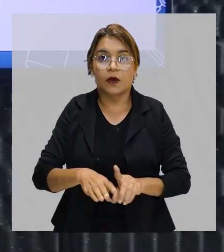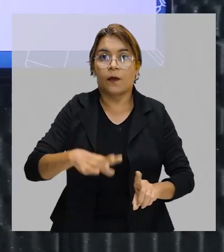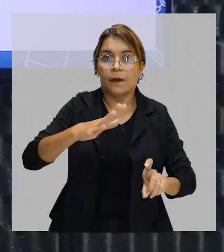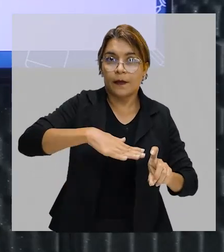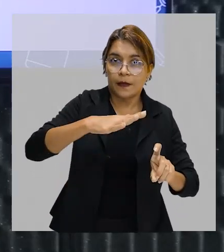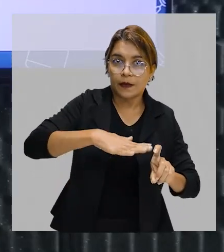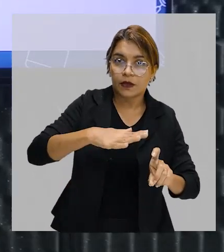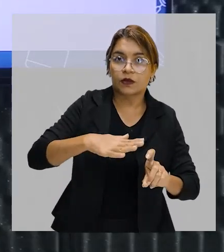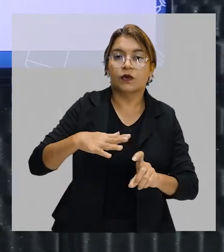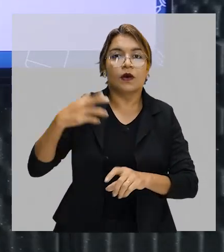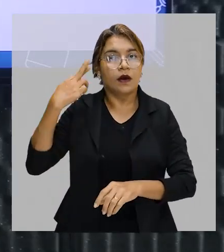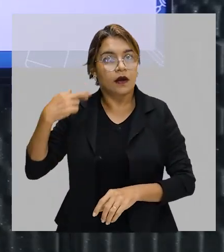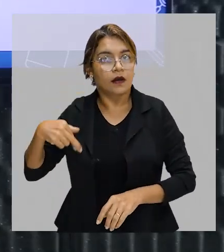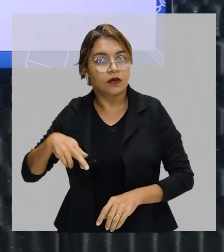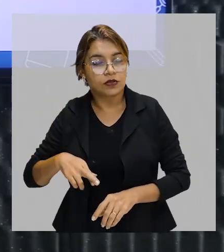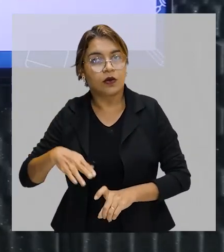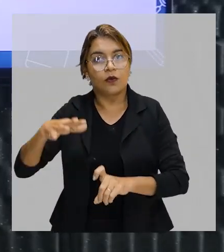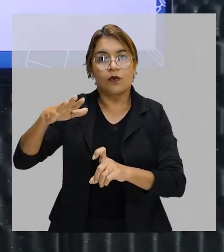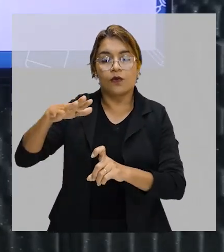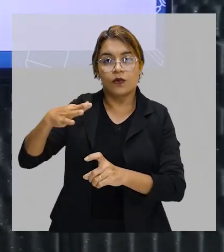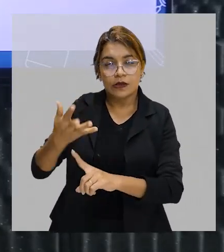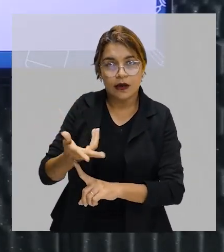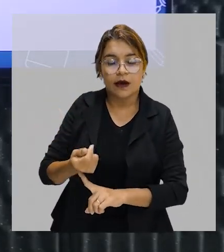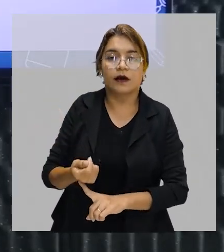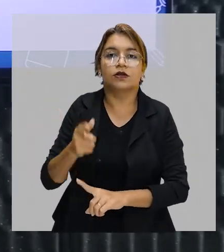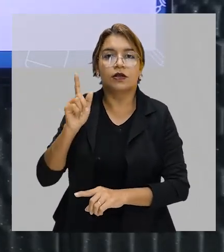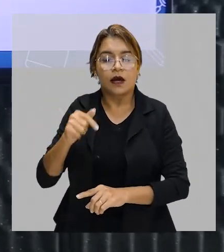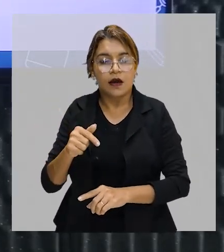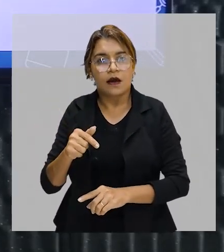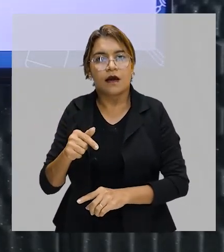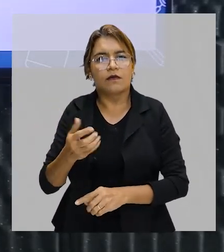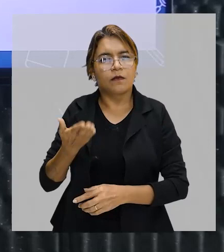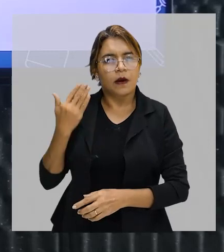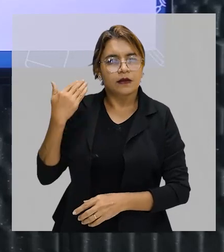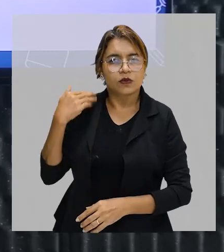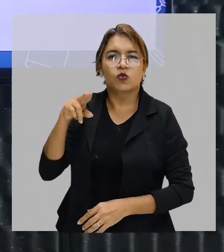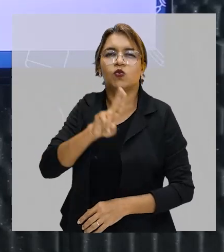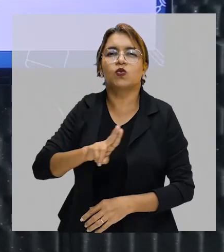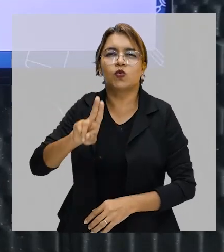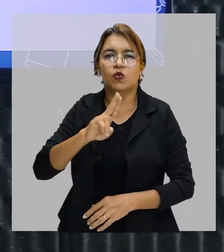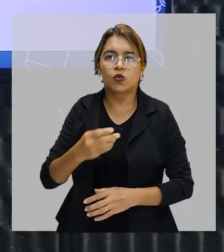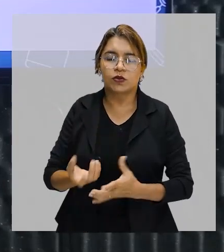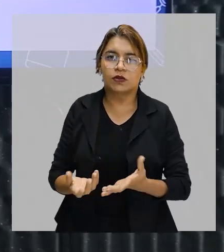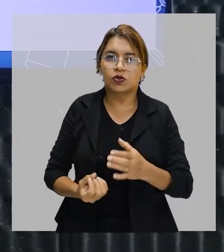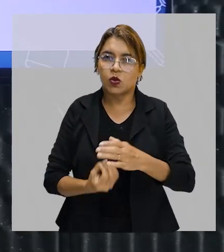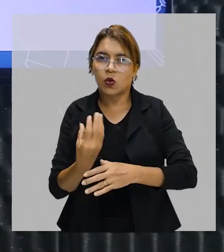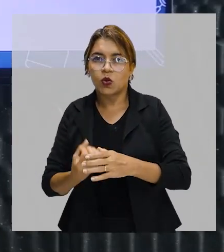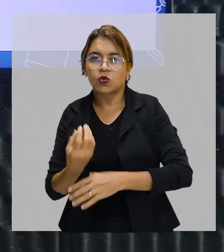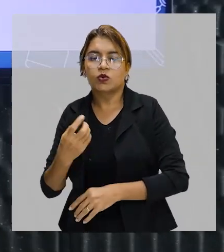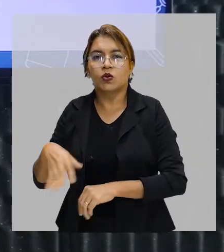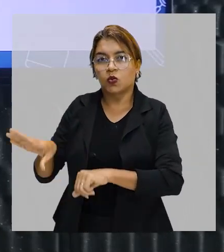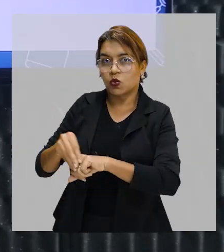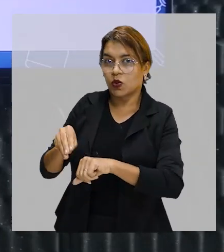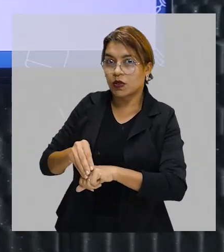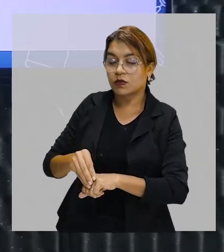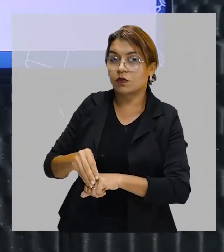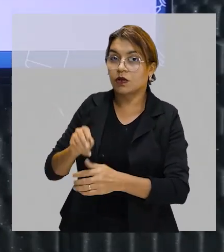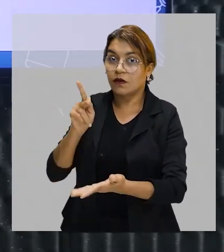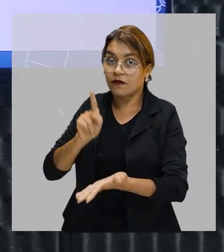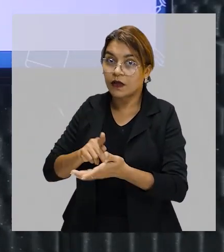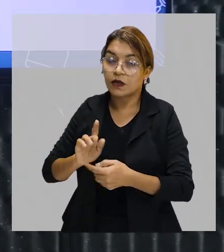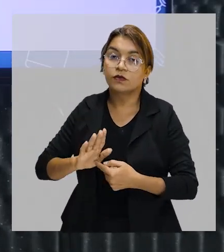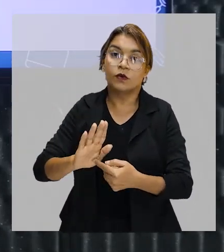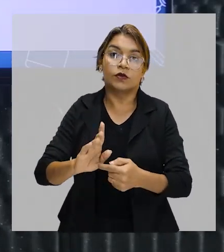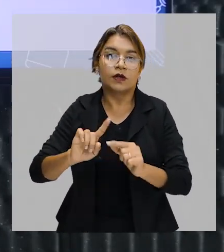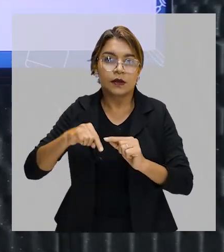muito antigas de construção de um sentido da vida, de construção do conhecimento sobre a realidade. Aí só